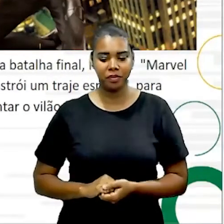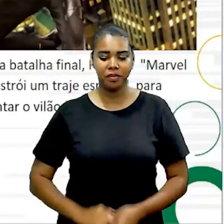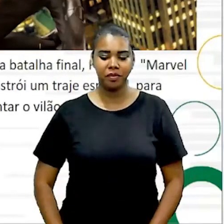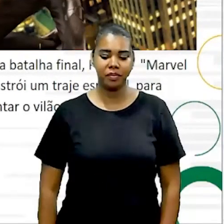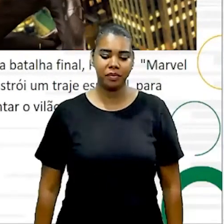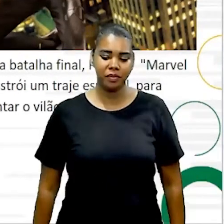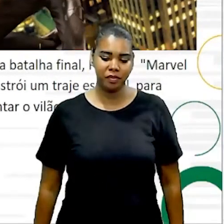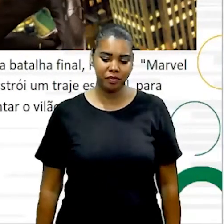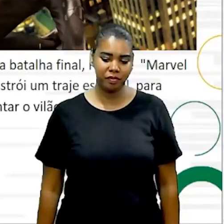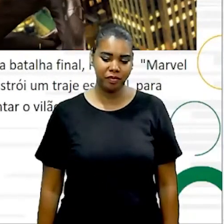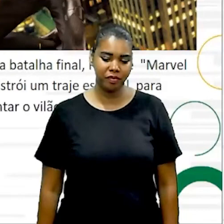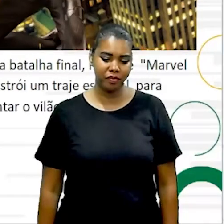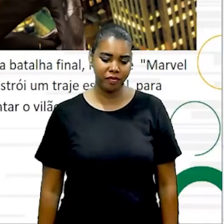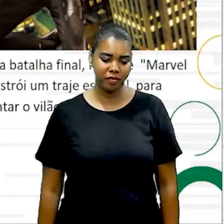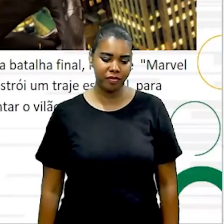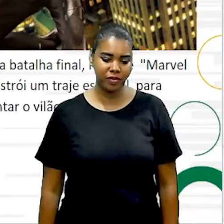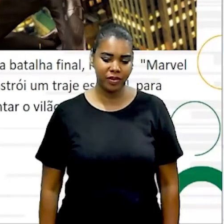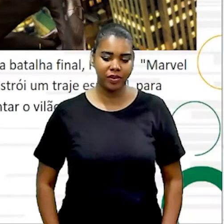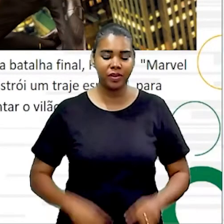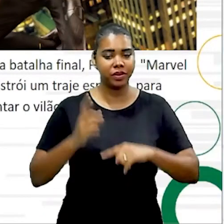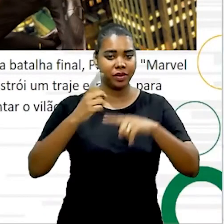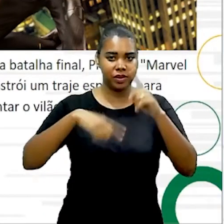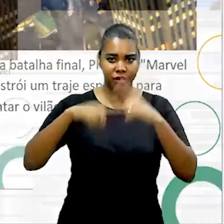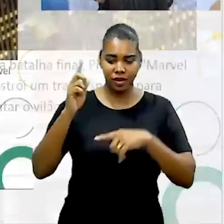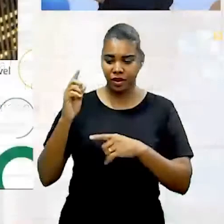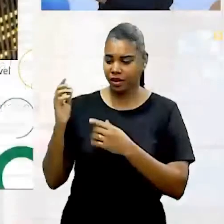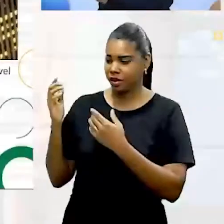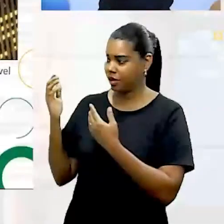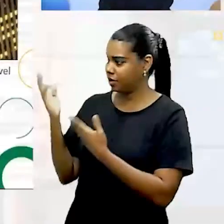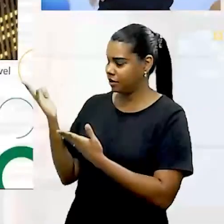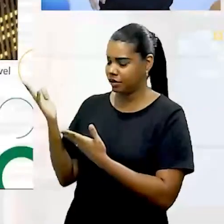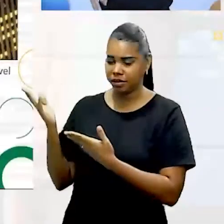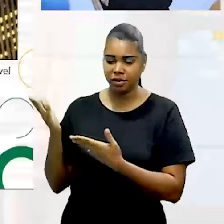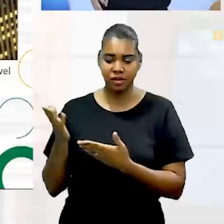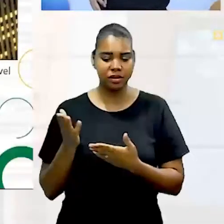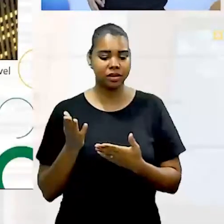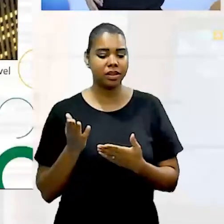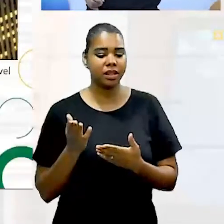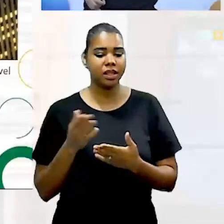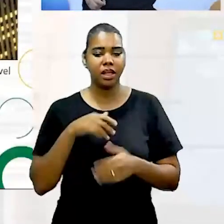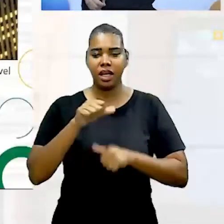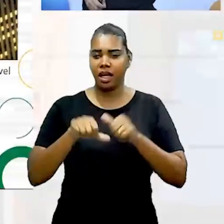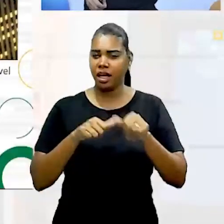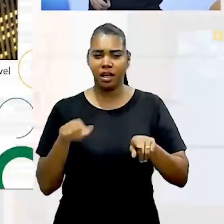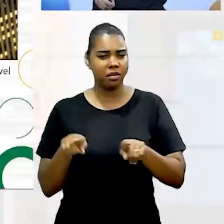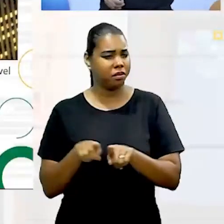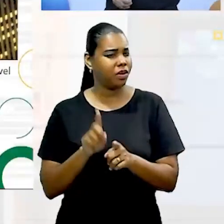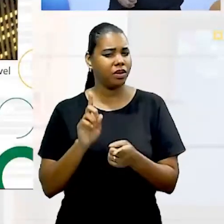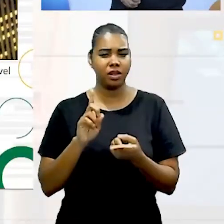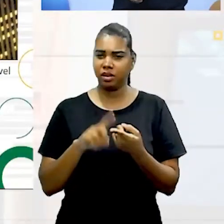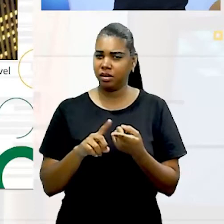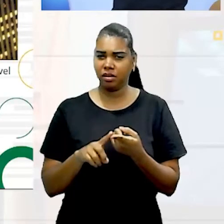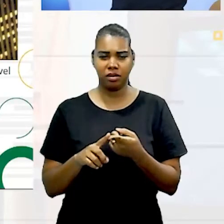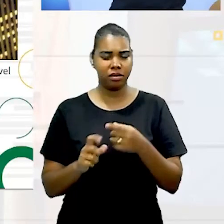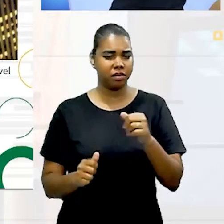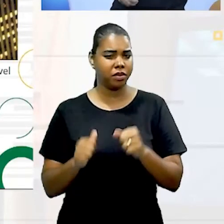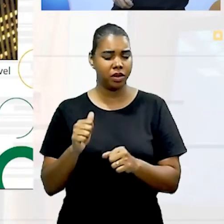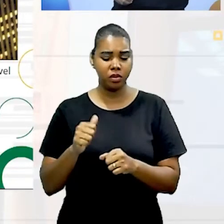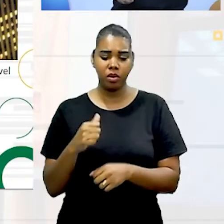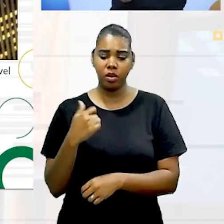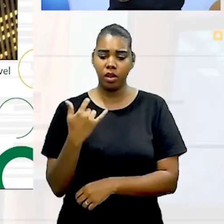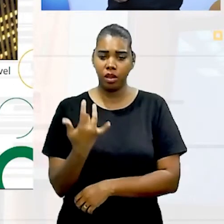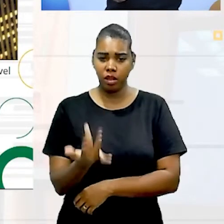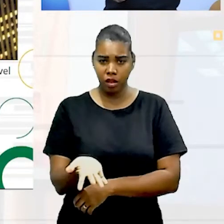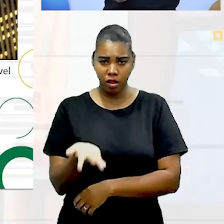E geralmente com essa reviravolta, no caso do Batman, ele troca de Batmóvel, se eu não me engano. Mas no Homem-Aranha, por exemplo,